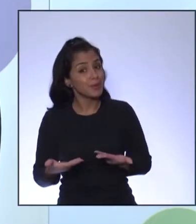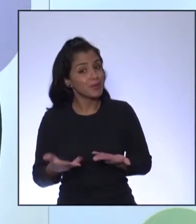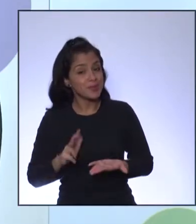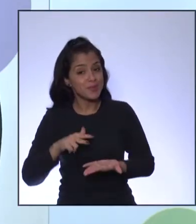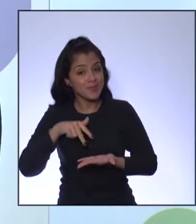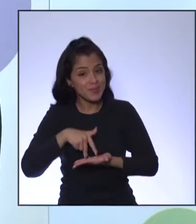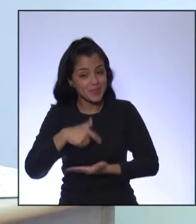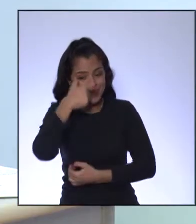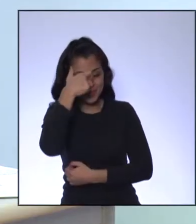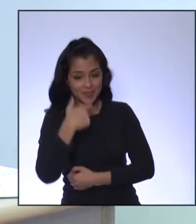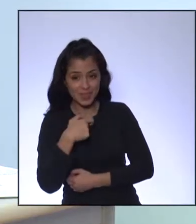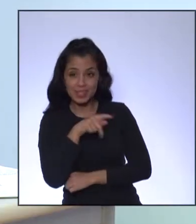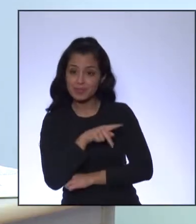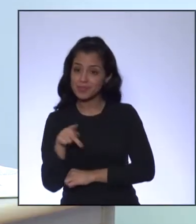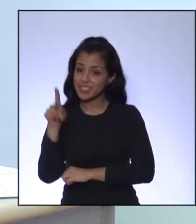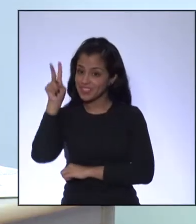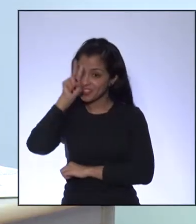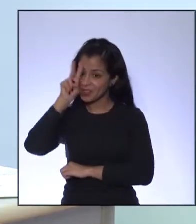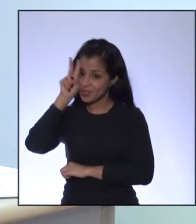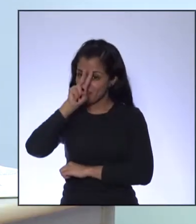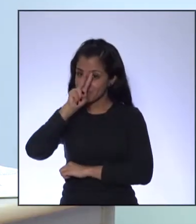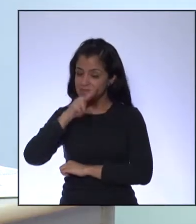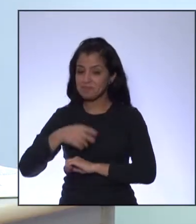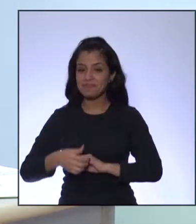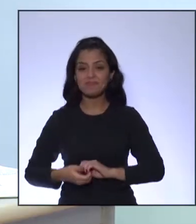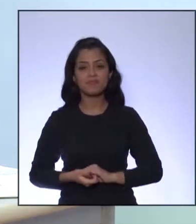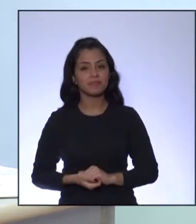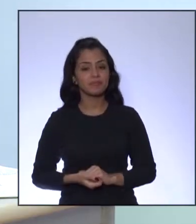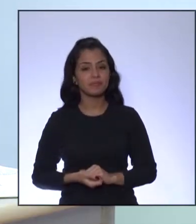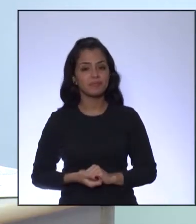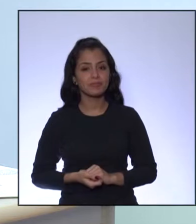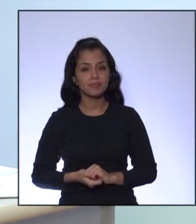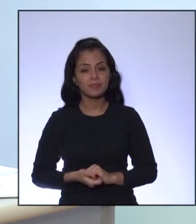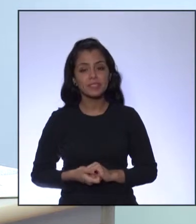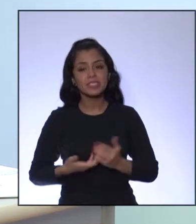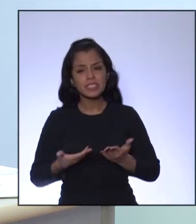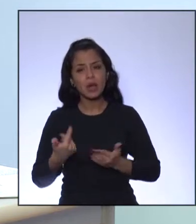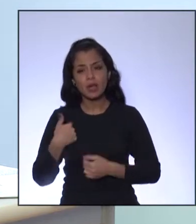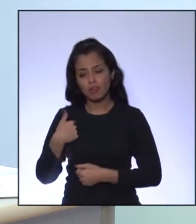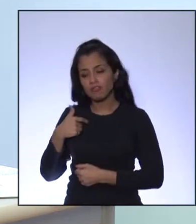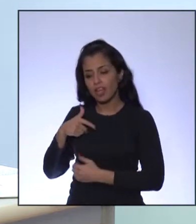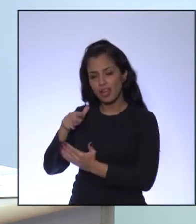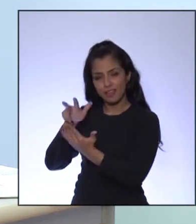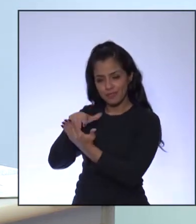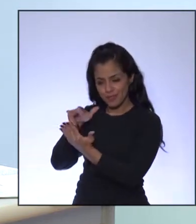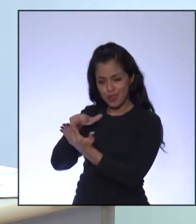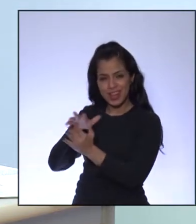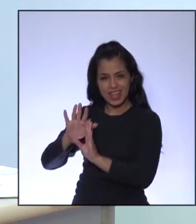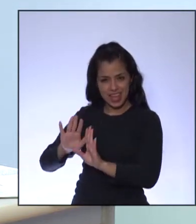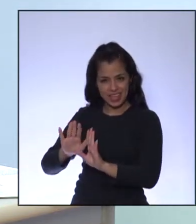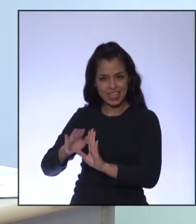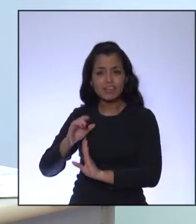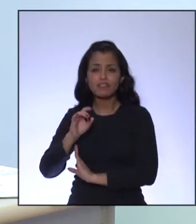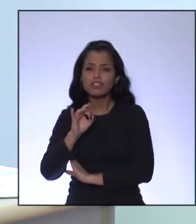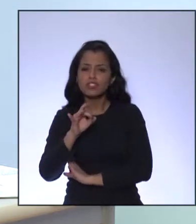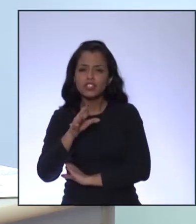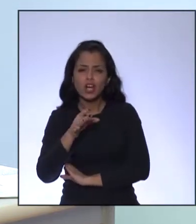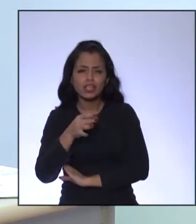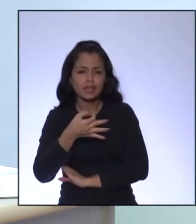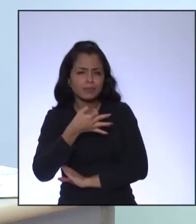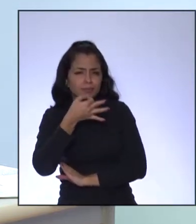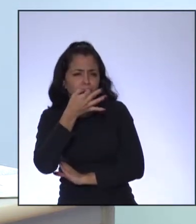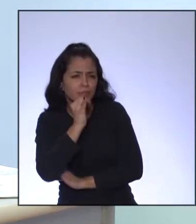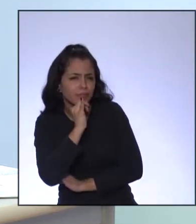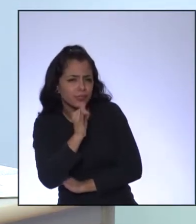Sou professora de história. Então, só antes de eu ler algumas perguntas, deixar um recadinho para vocês que